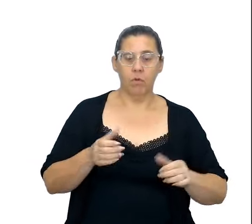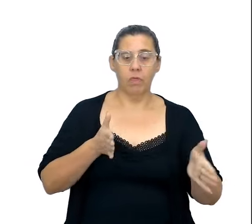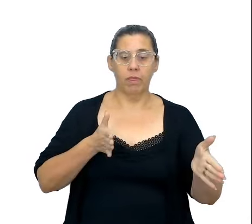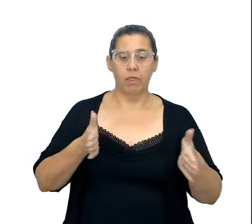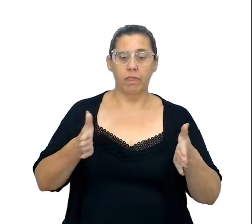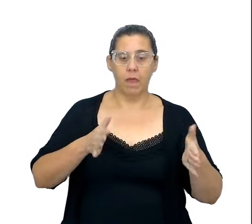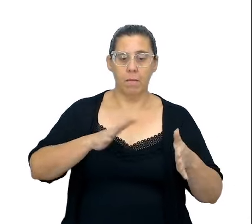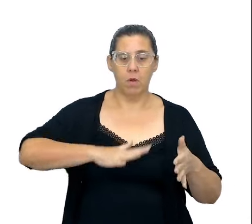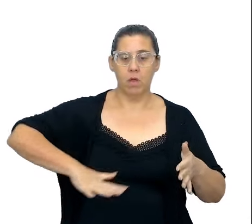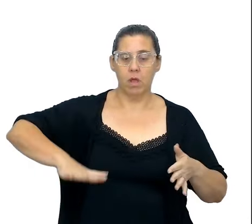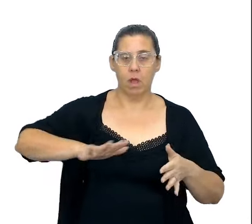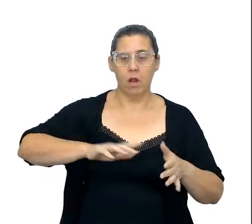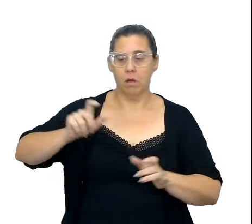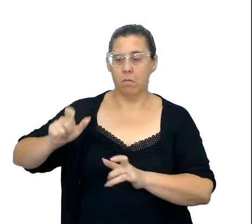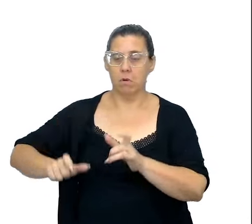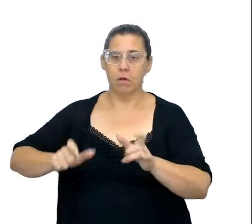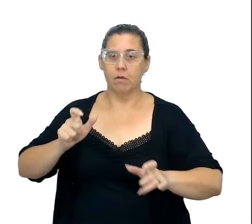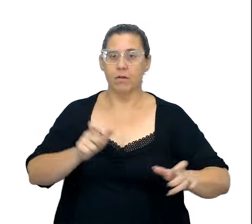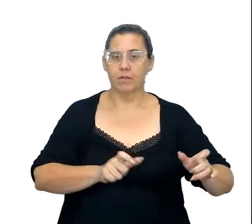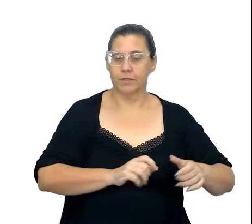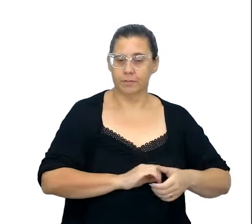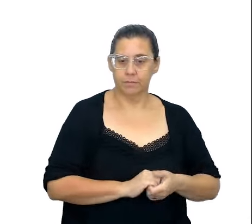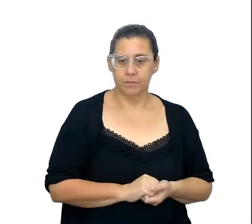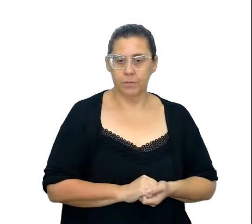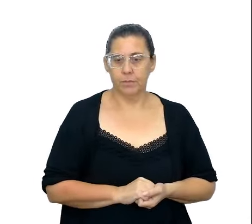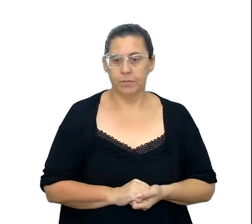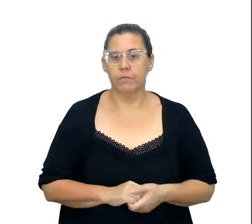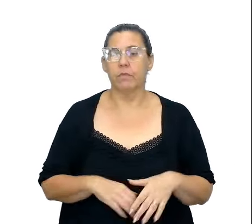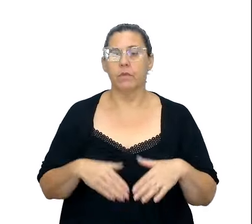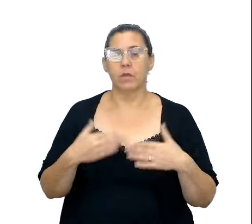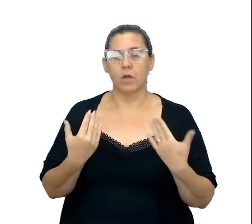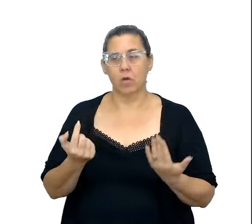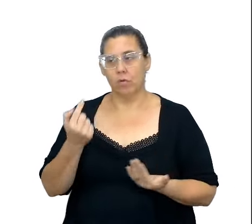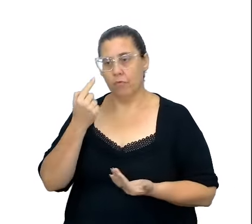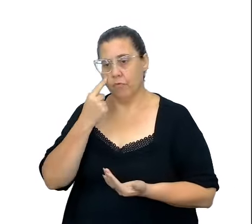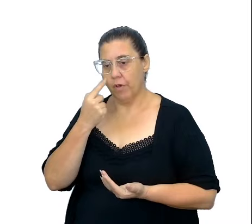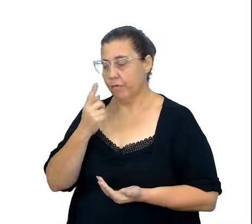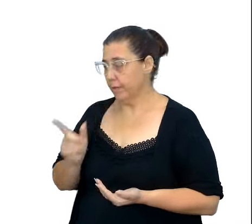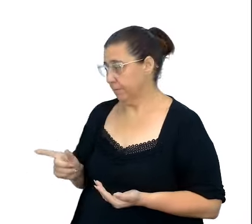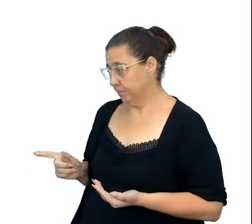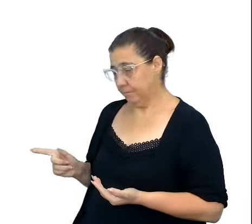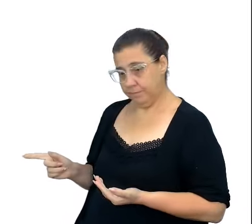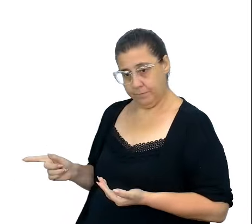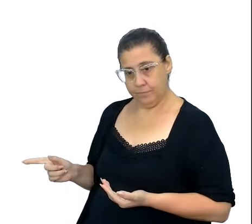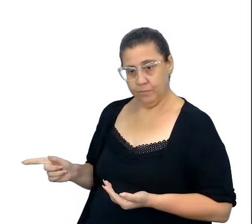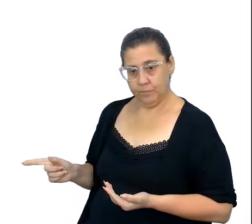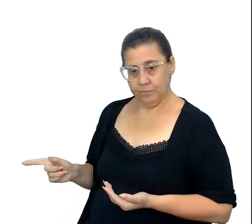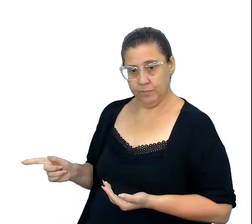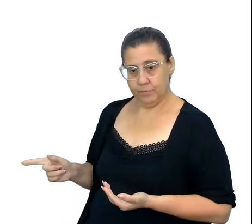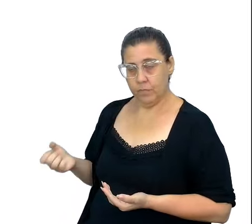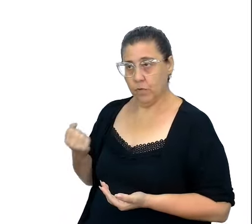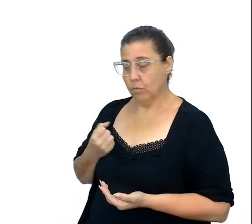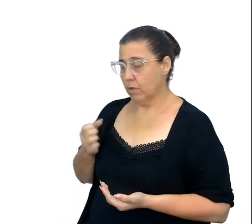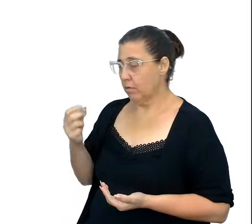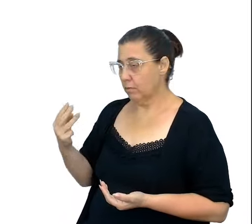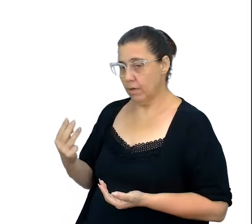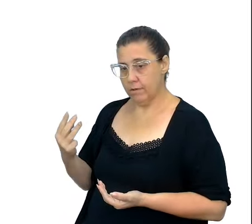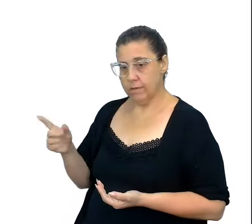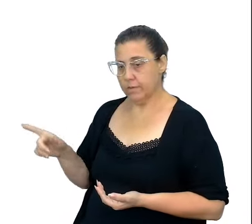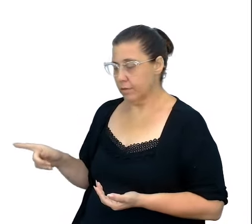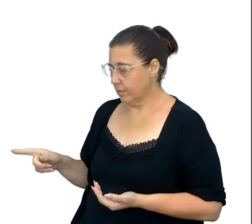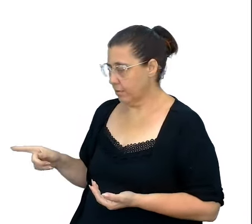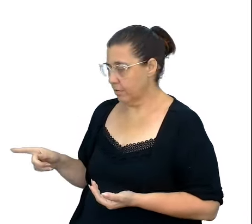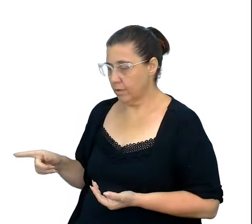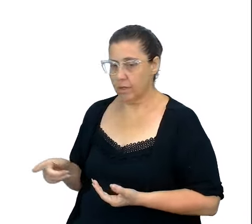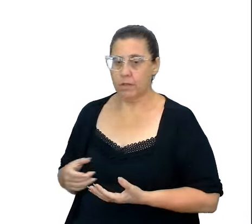tempo, espaço, enredo e personagens. Ele vai ver na aula 2 esses elementos, né, separados aí, ver como